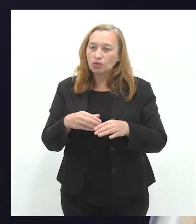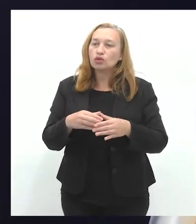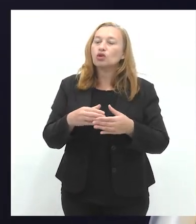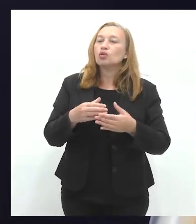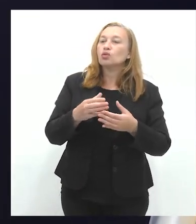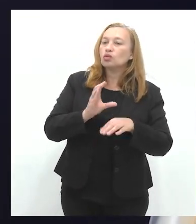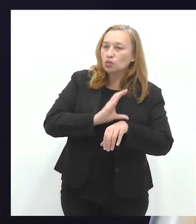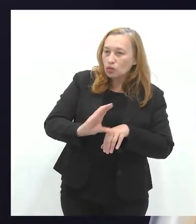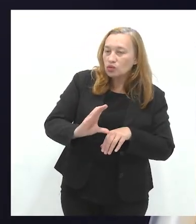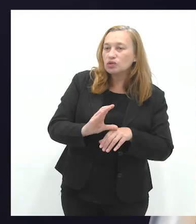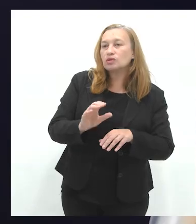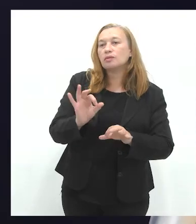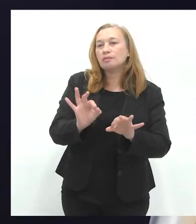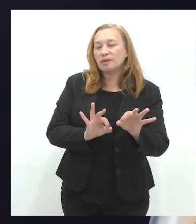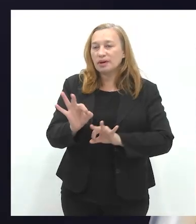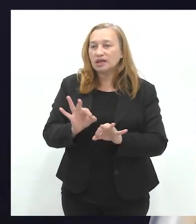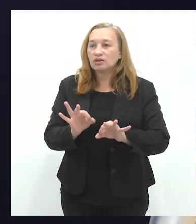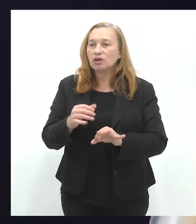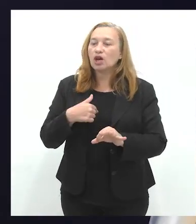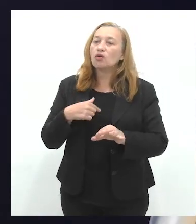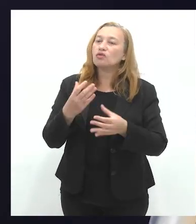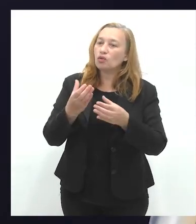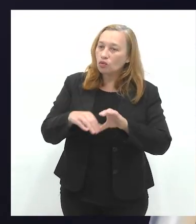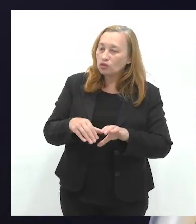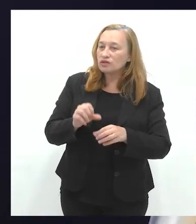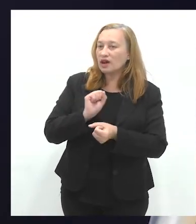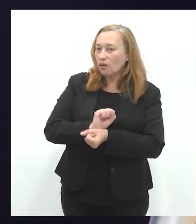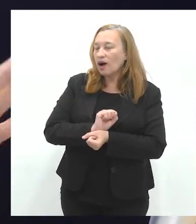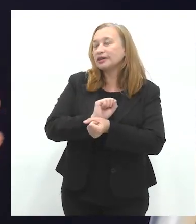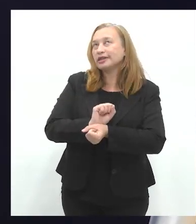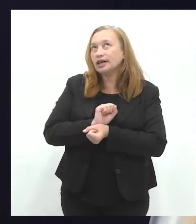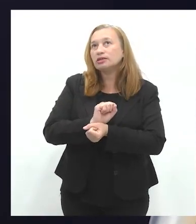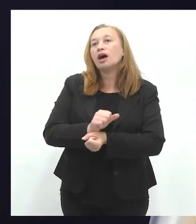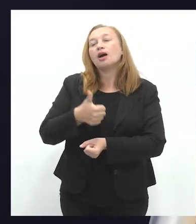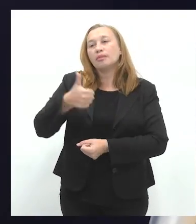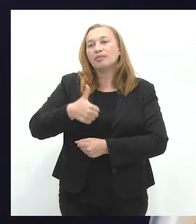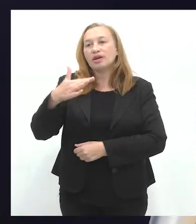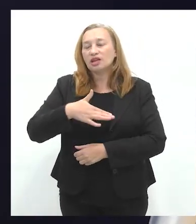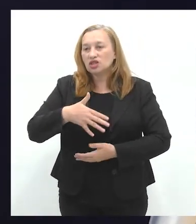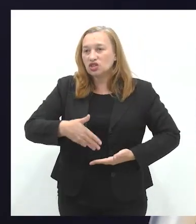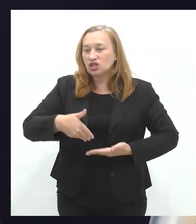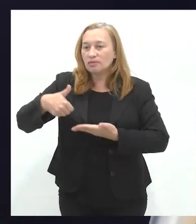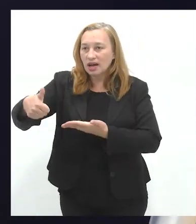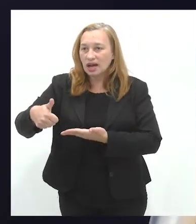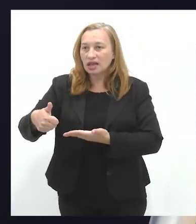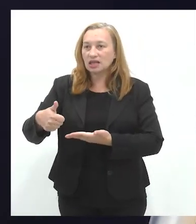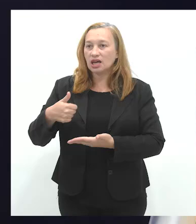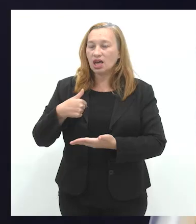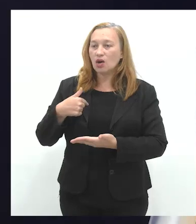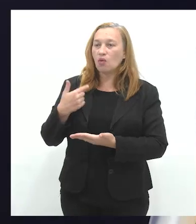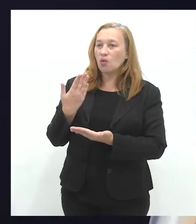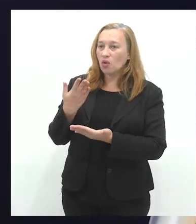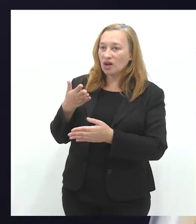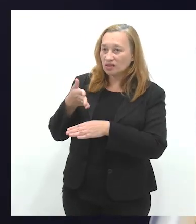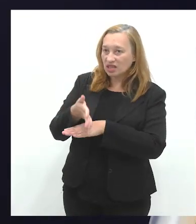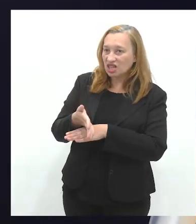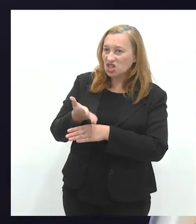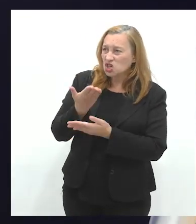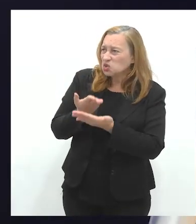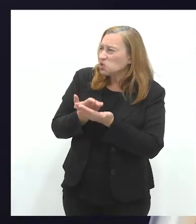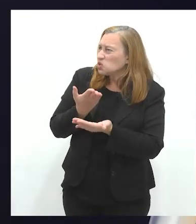os concursos, né? E fiquei aguardando. Teve a primeira chamada, eu não entrei, fiquei muito chateada porque eu estudei